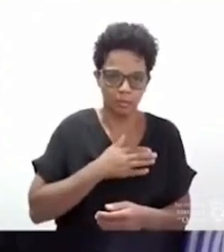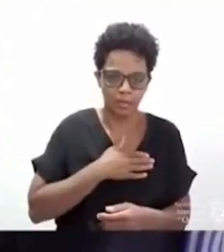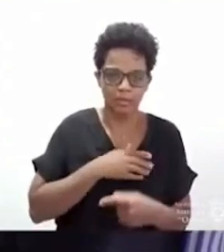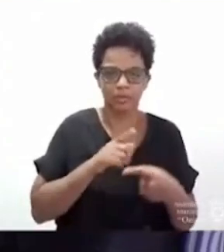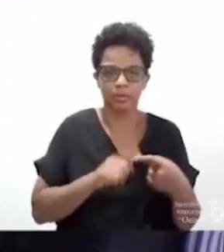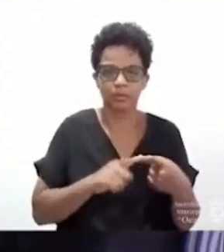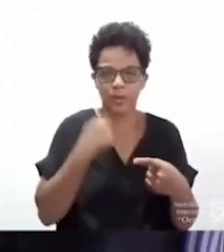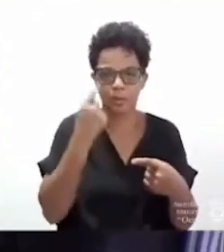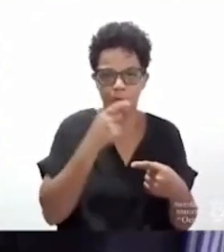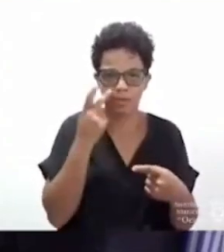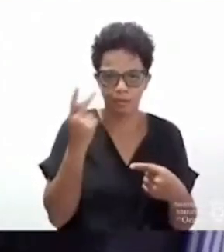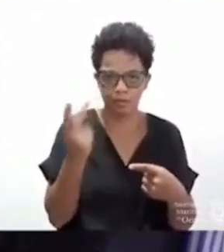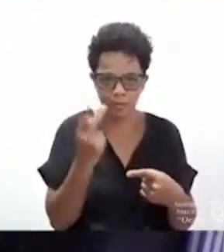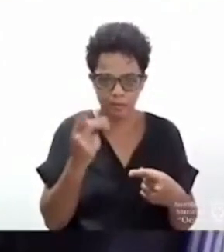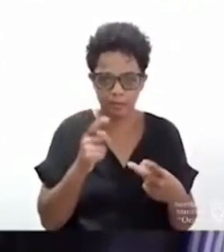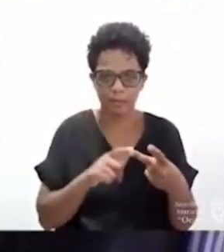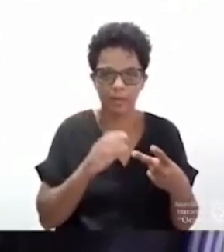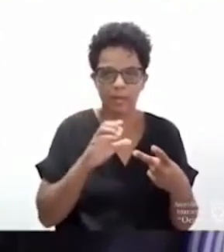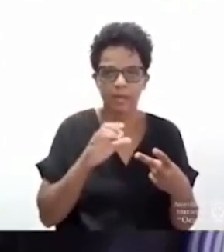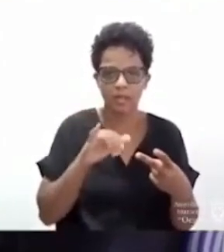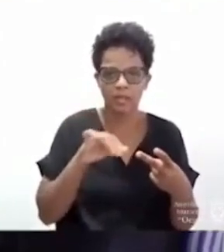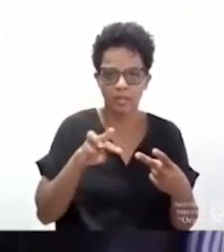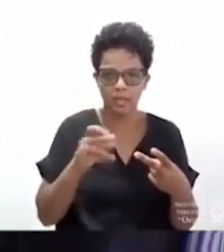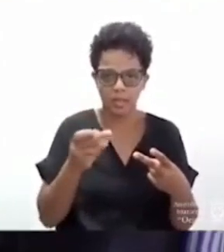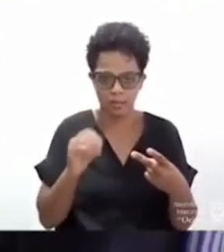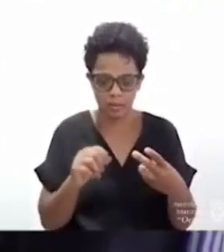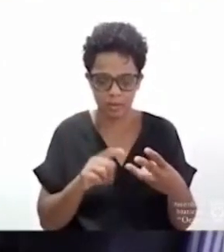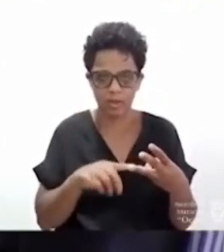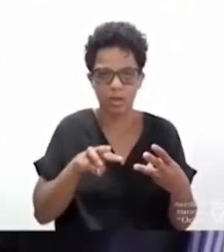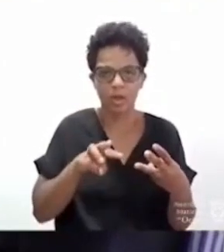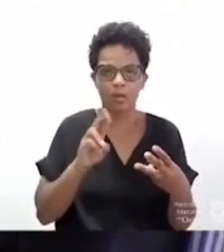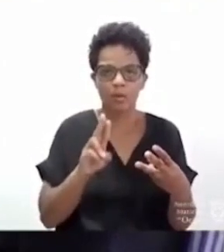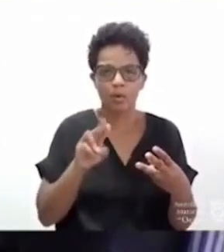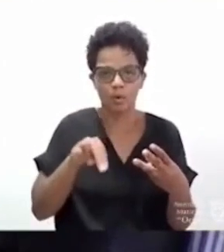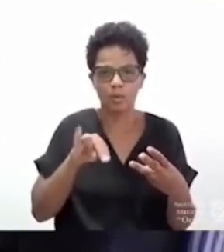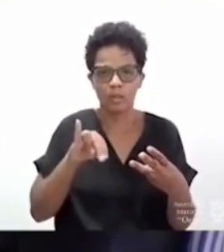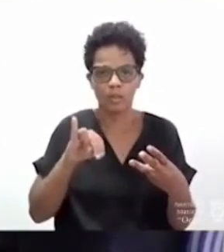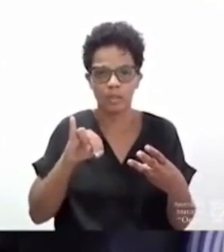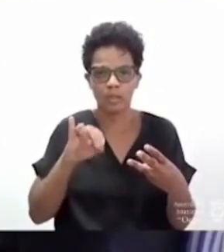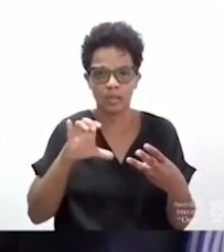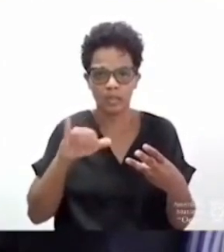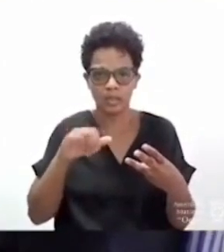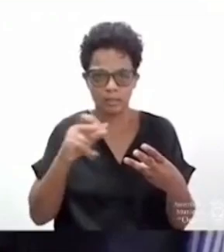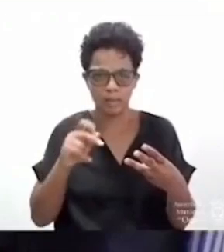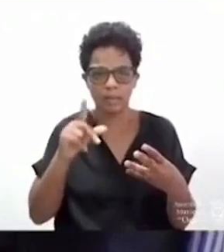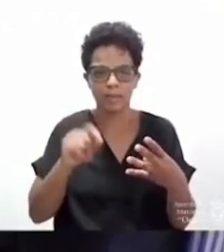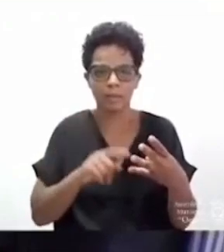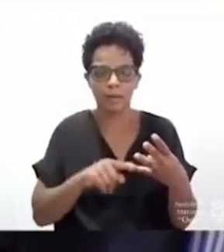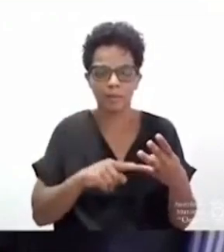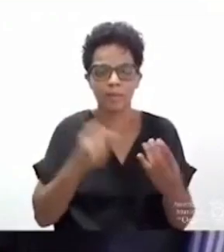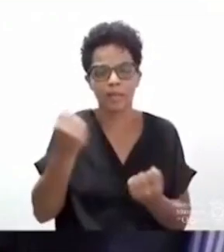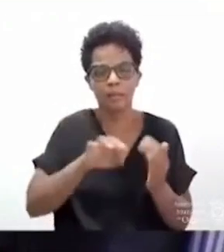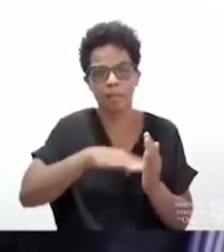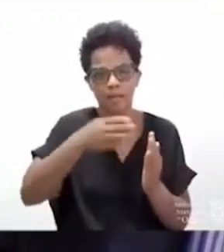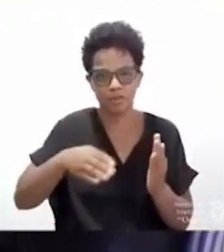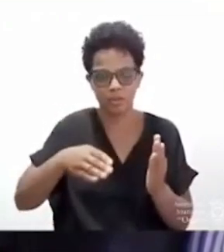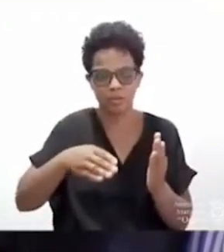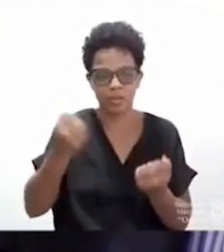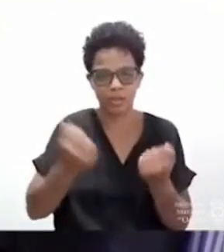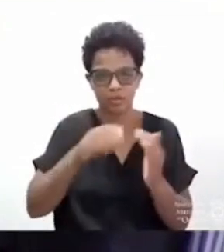Viva, da Municípia e da Parques Tejo, e de repente